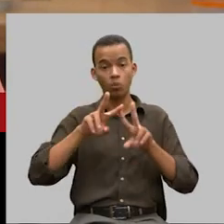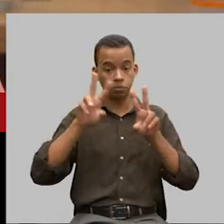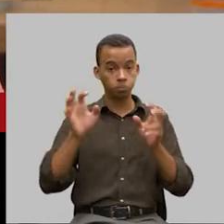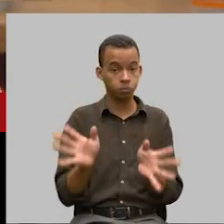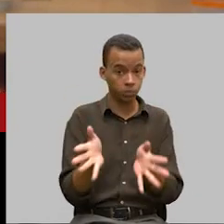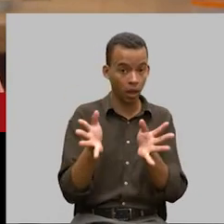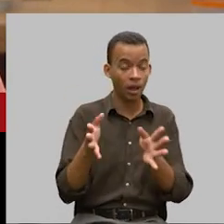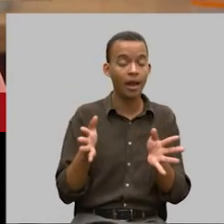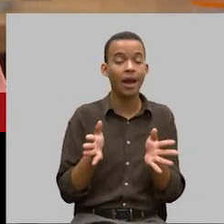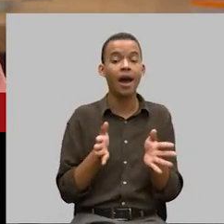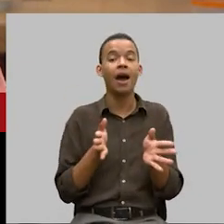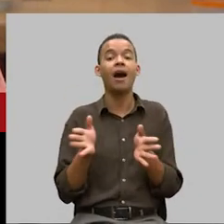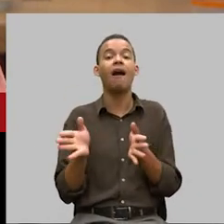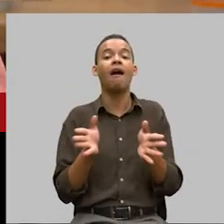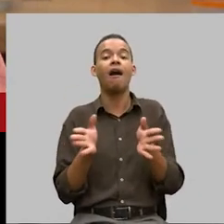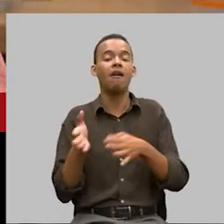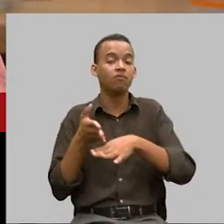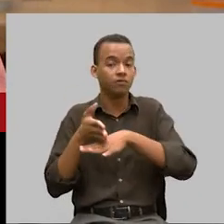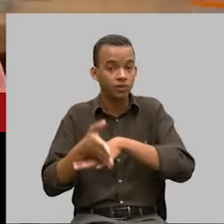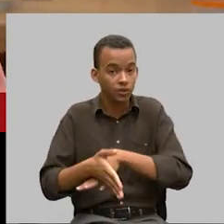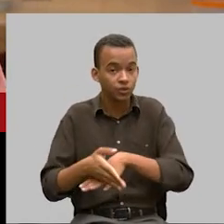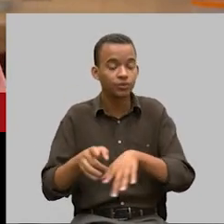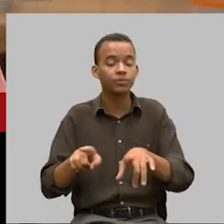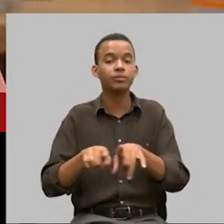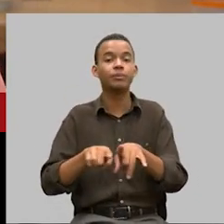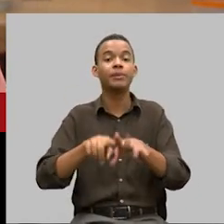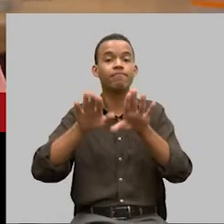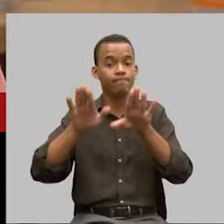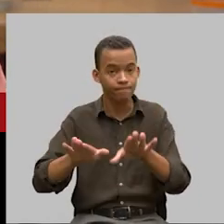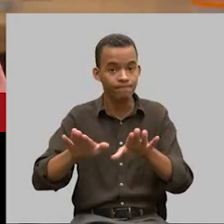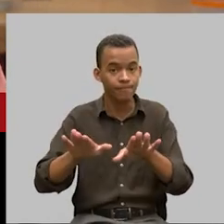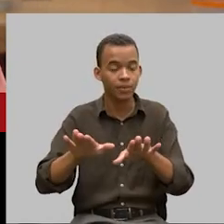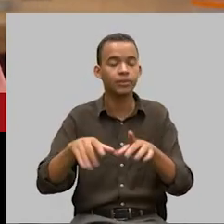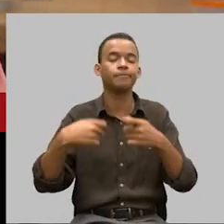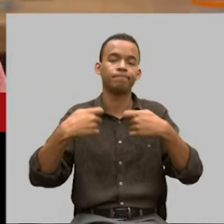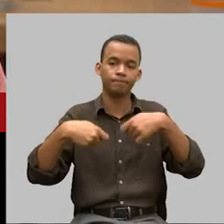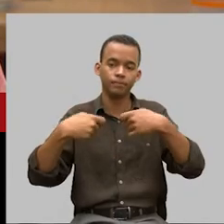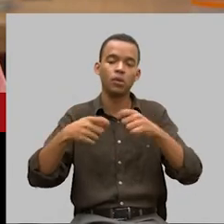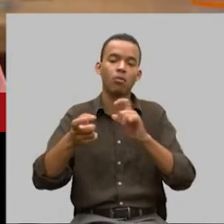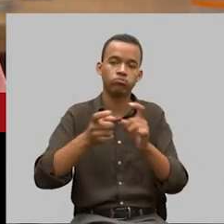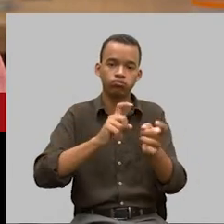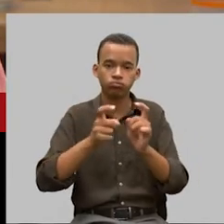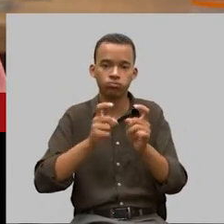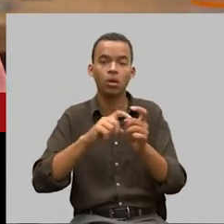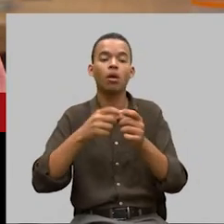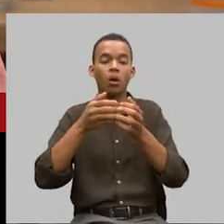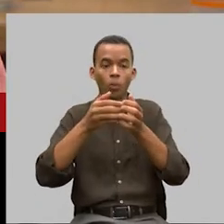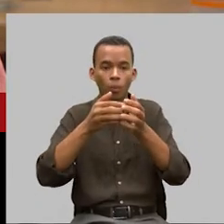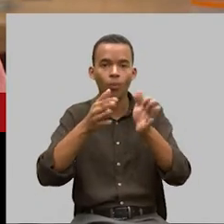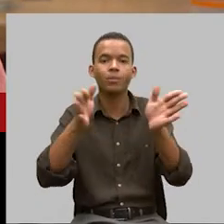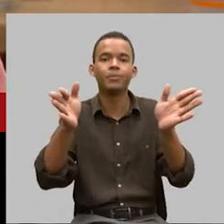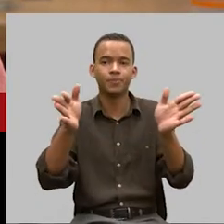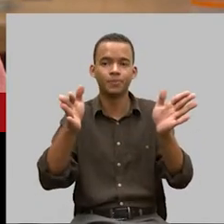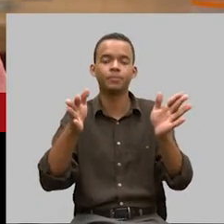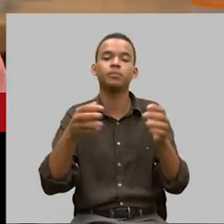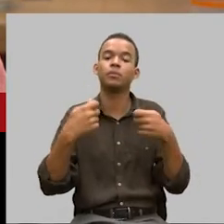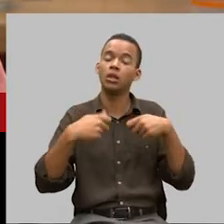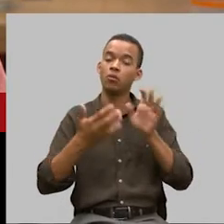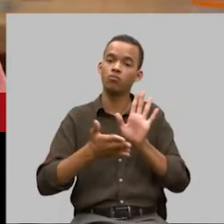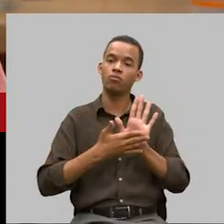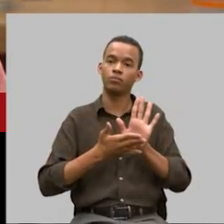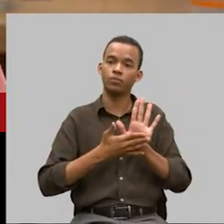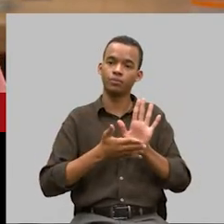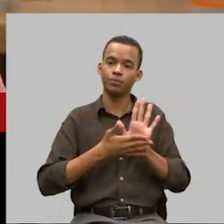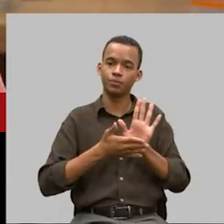ampliar e precisamos de fato construir as bases para mas eh estamos propondo né que a